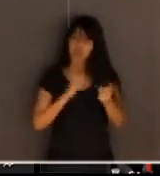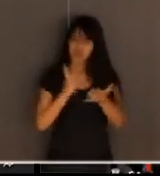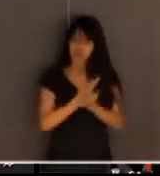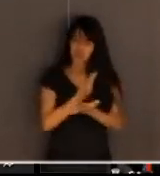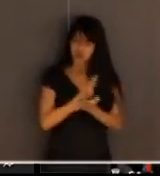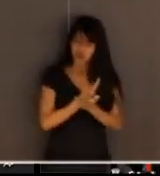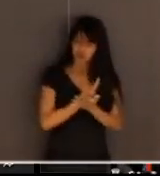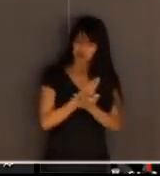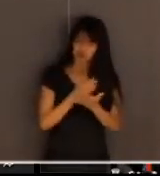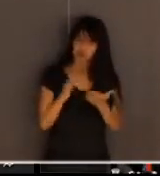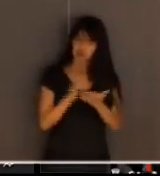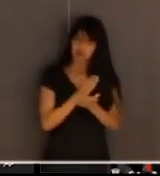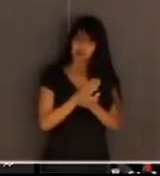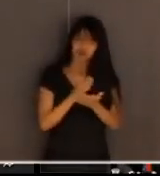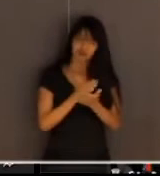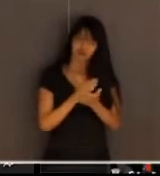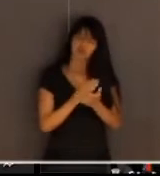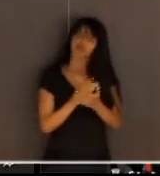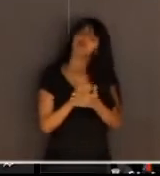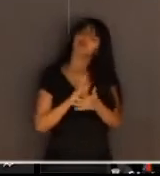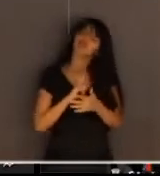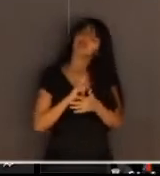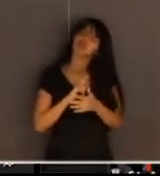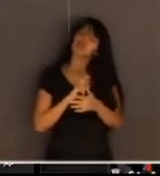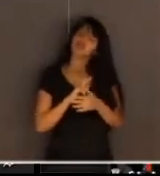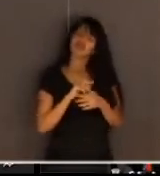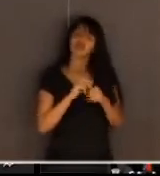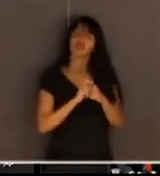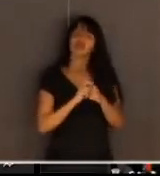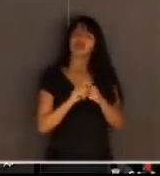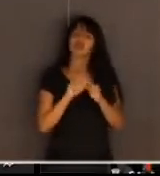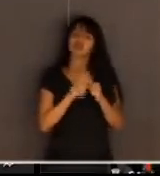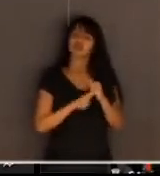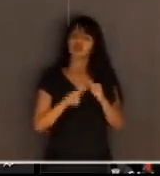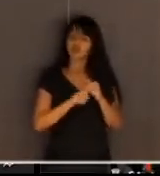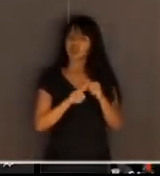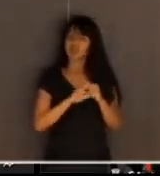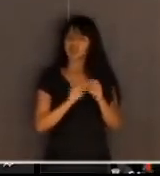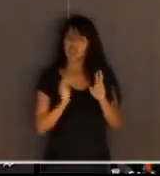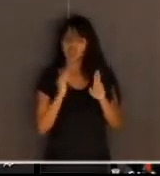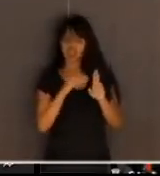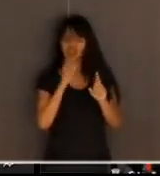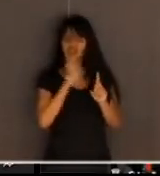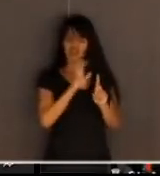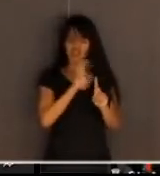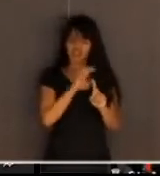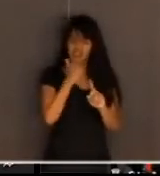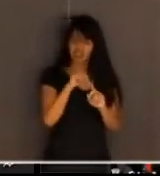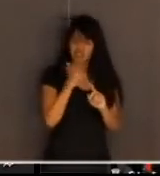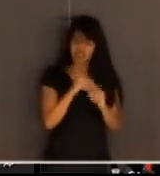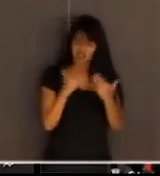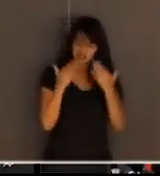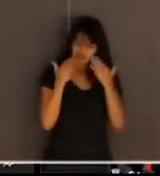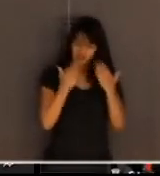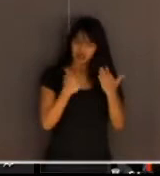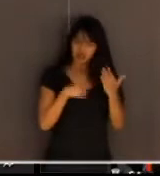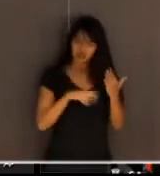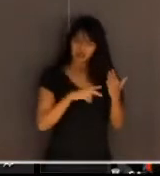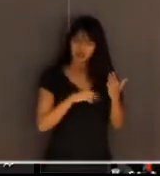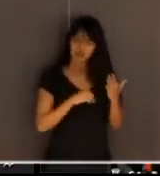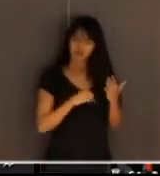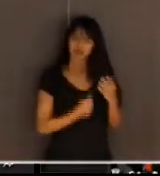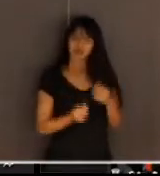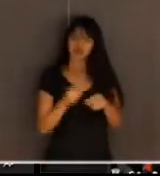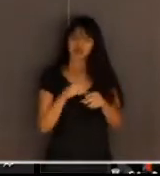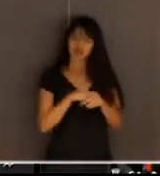foi arguído ou contra-arguído em relação à nulidade aventada não está presente, nós temos de inserir e pedir